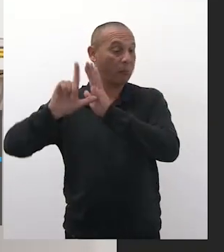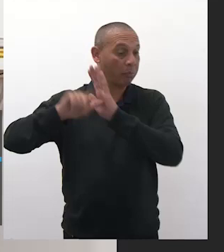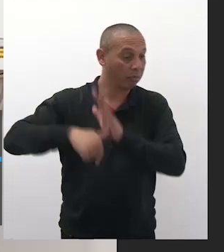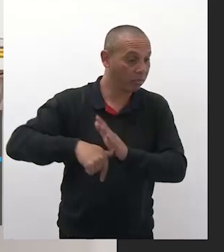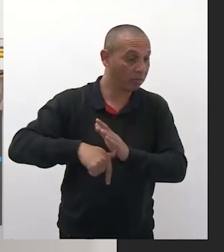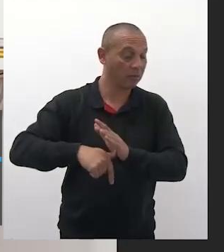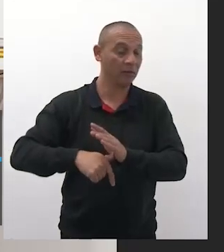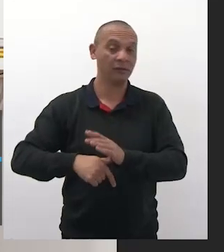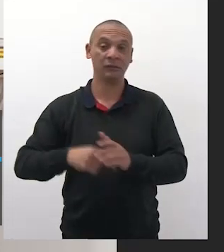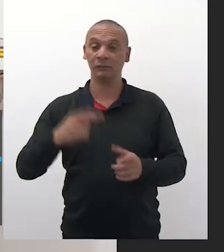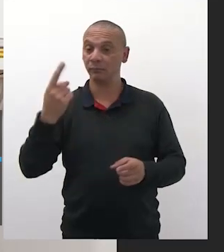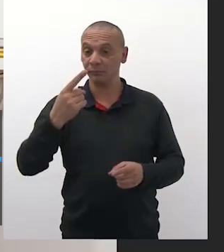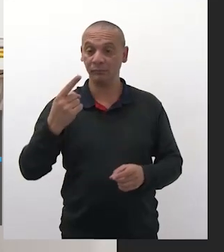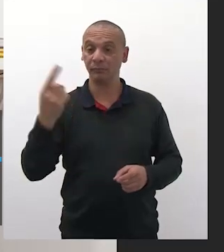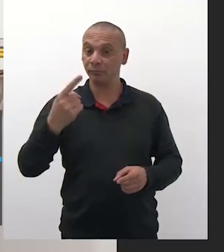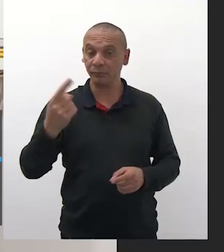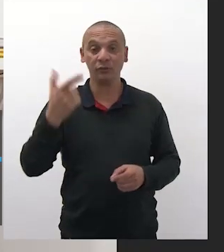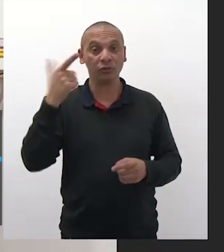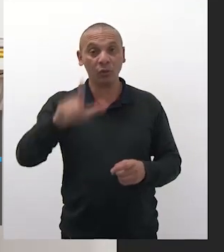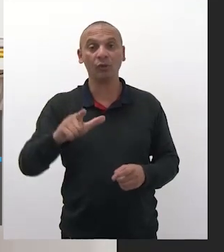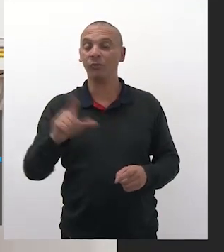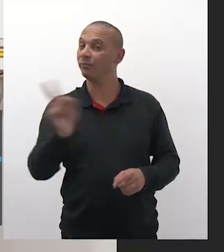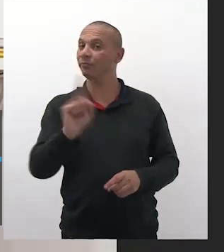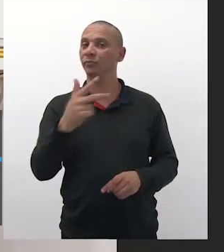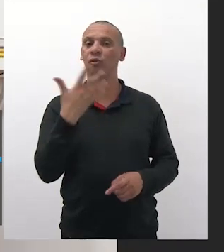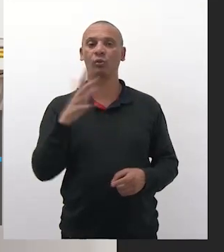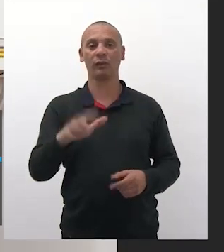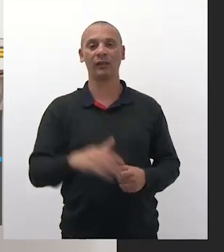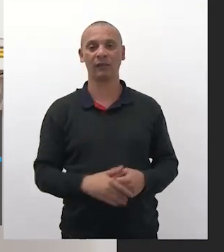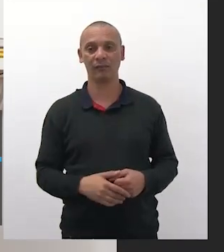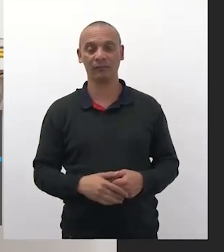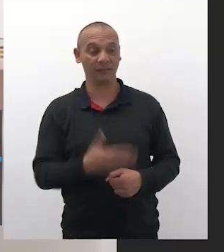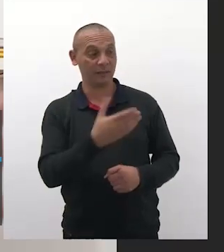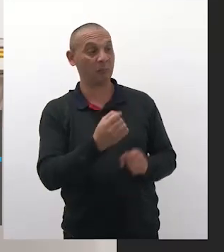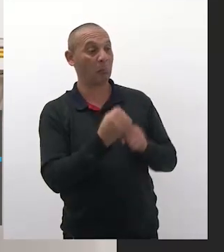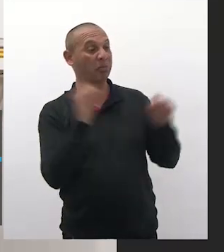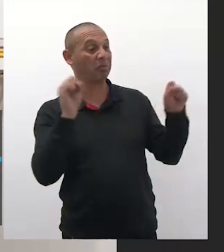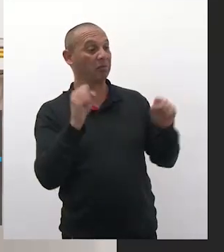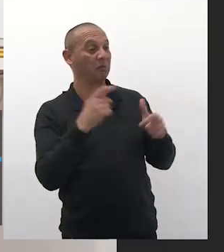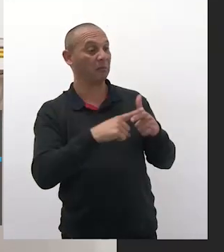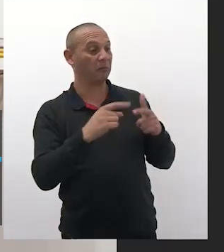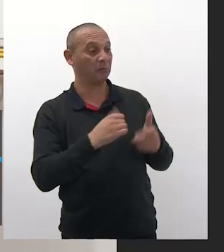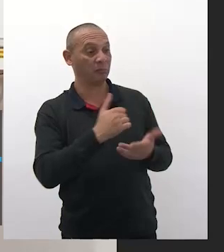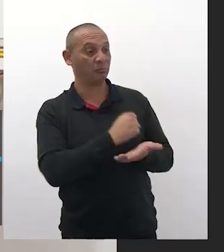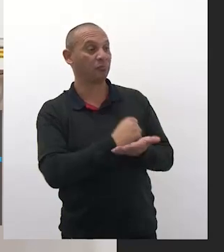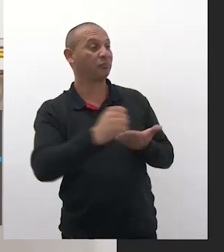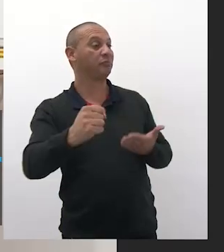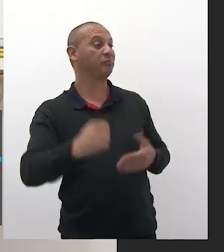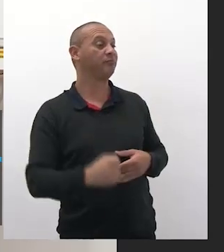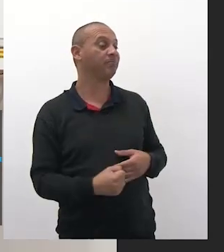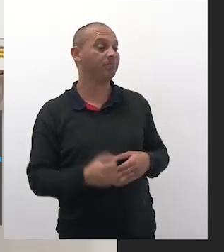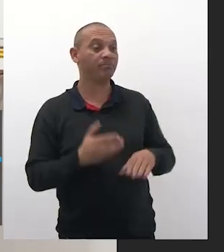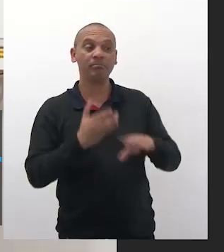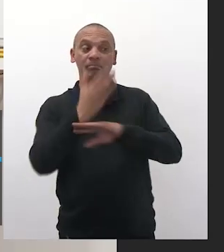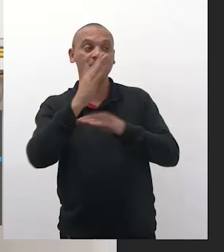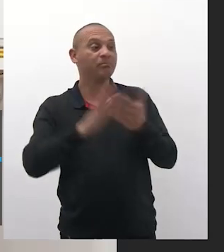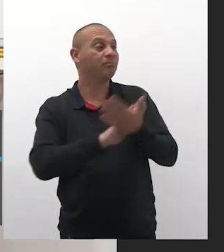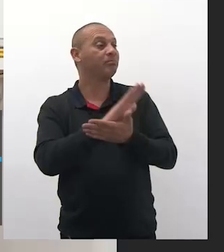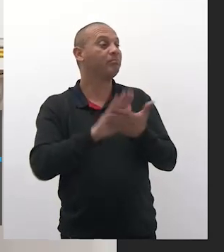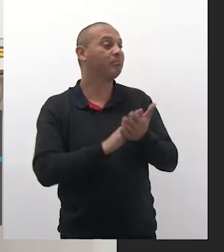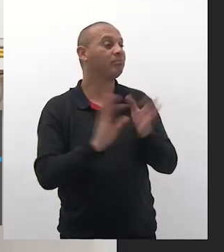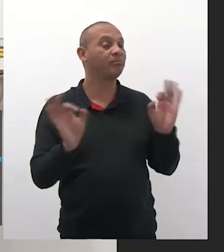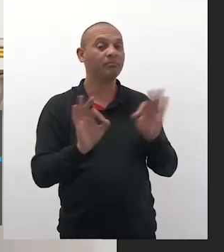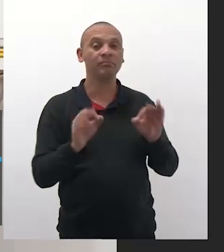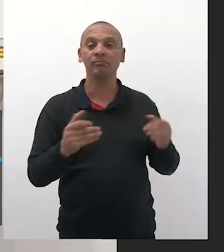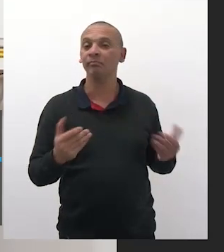reprovada, né, a gente falava assim, esse tomou bomba, era o termo que eu usava naquela época.